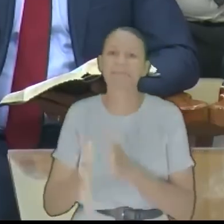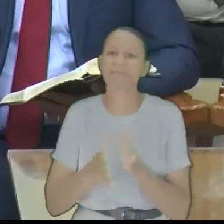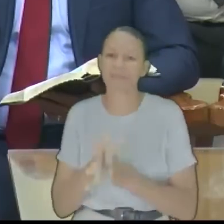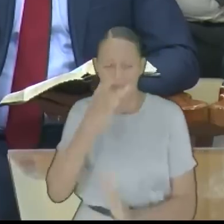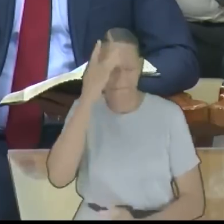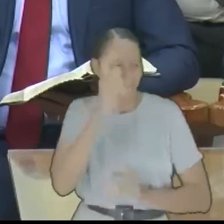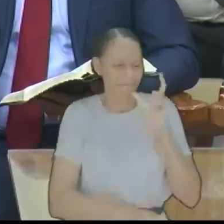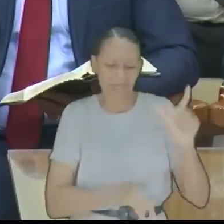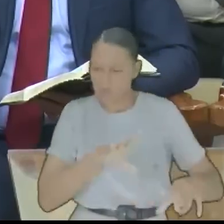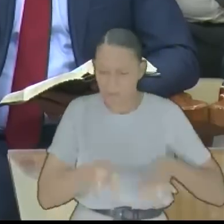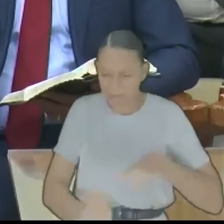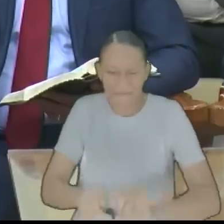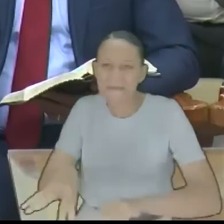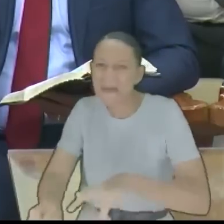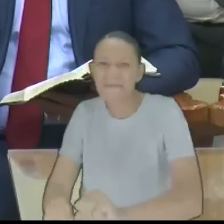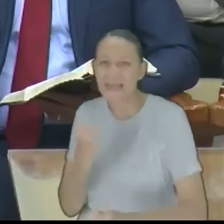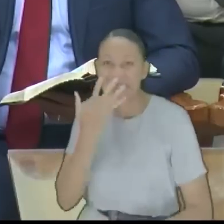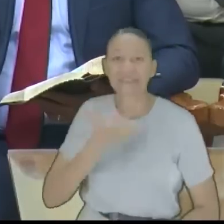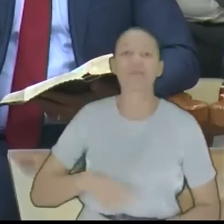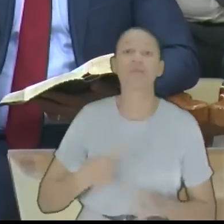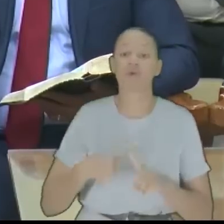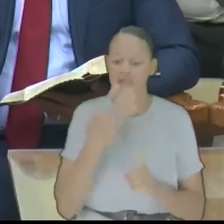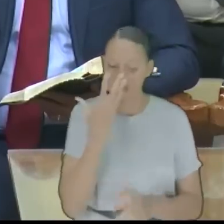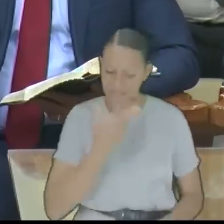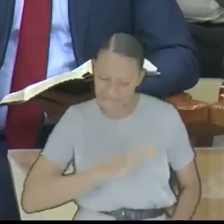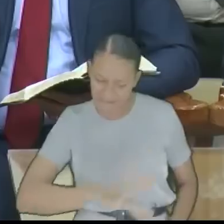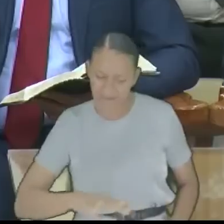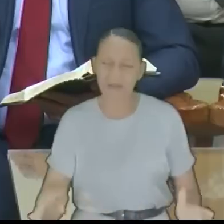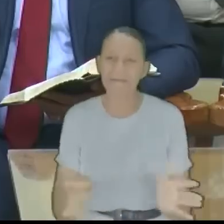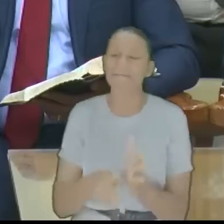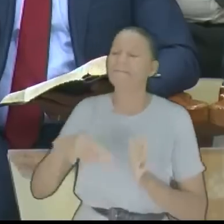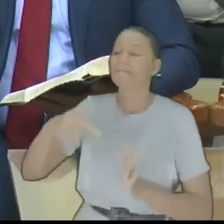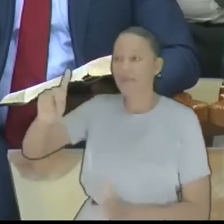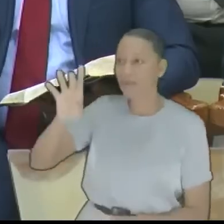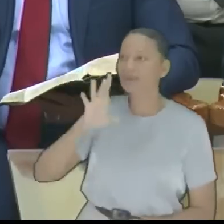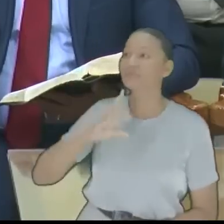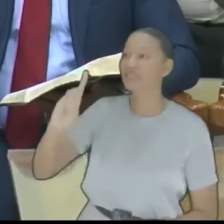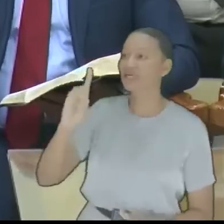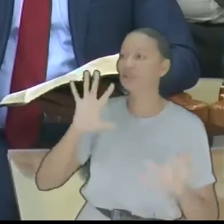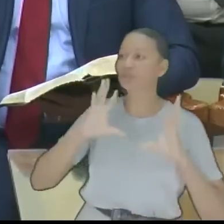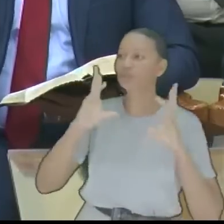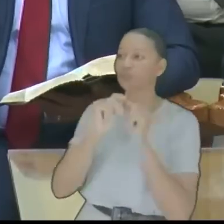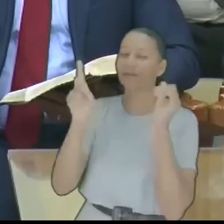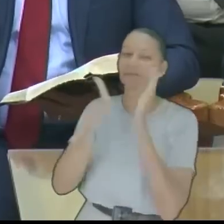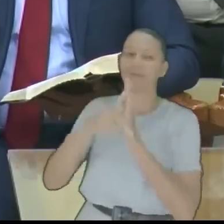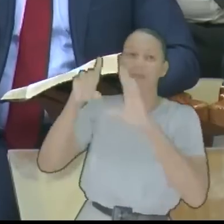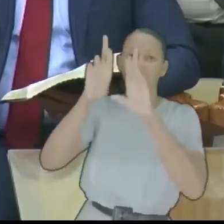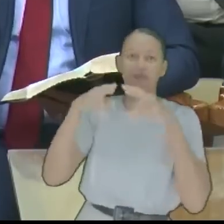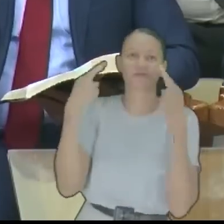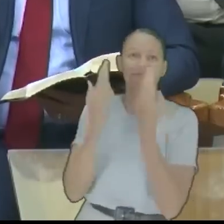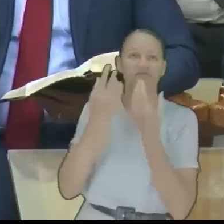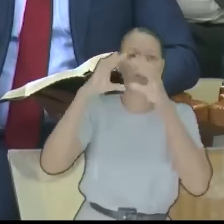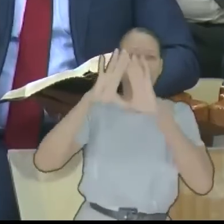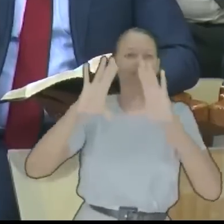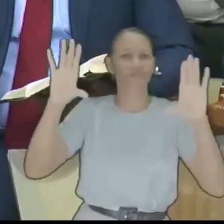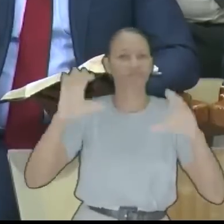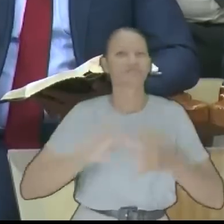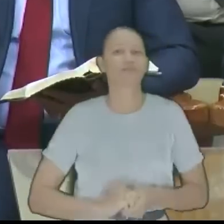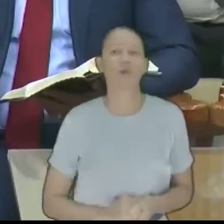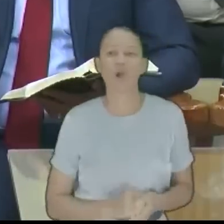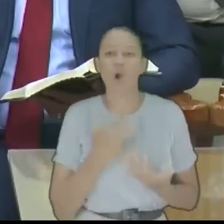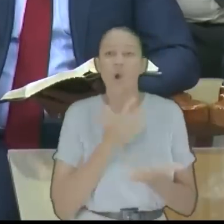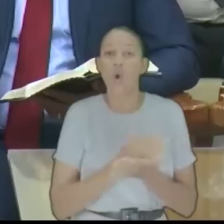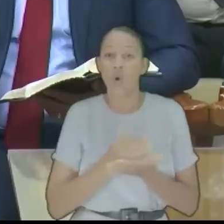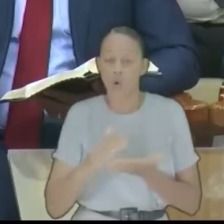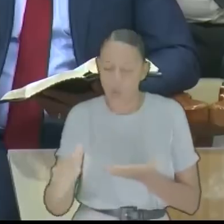ninguém mexesse com as crianças, porque as criancinhas eram dele e pertenciam ao reino do céu.